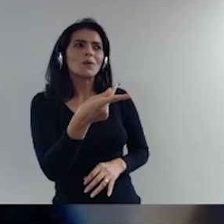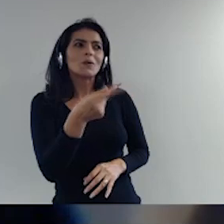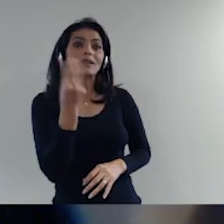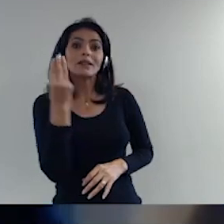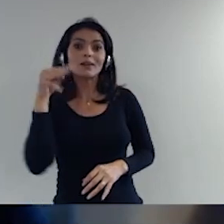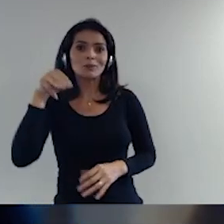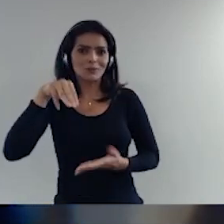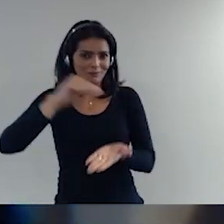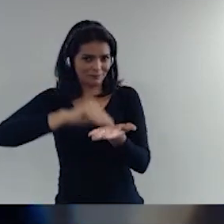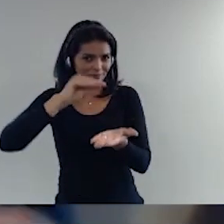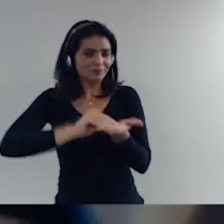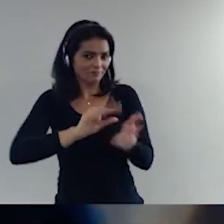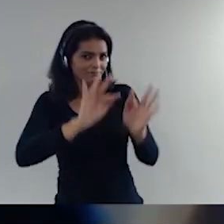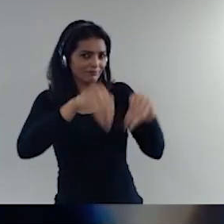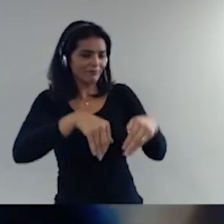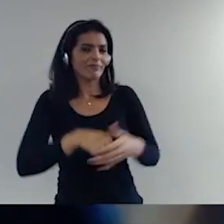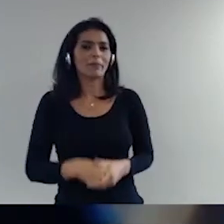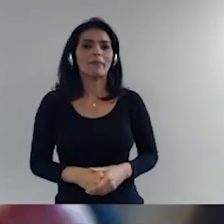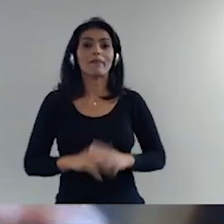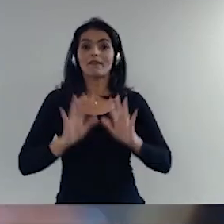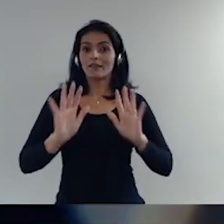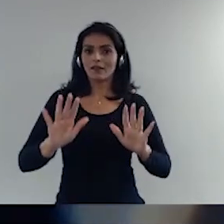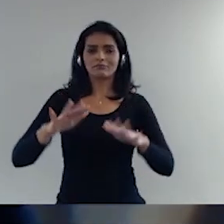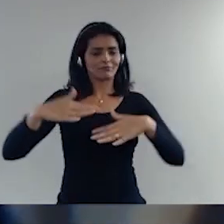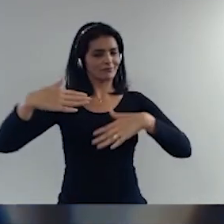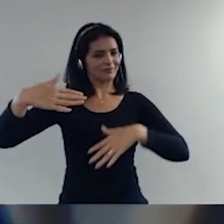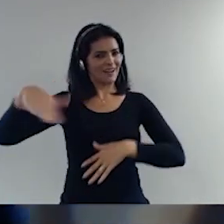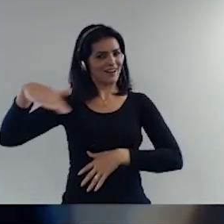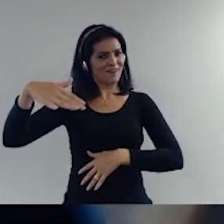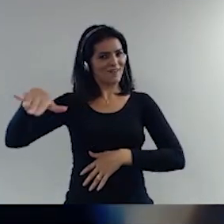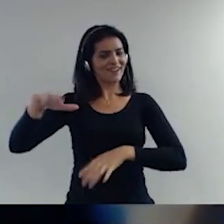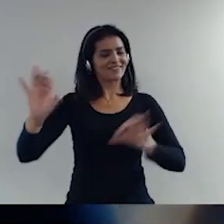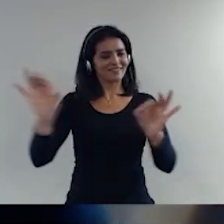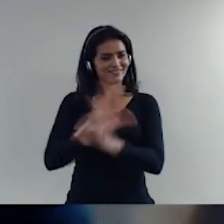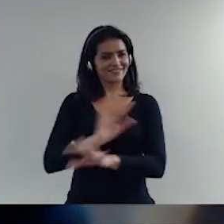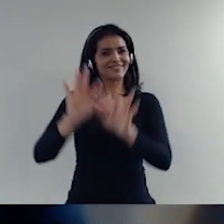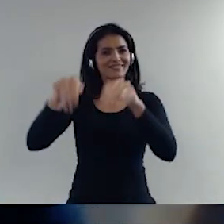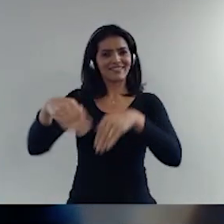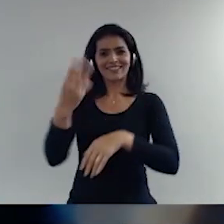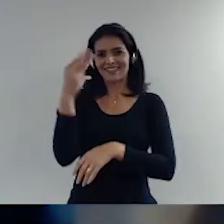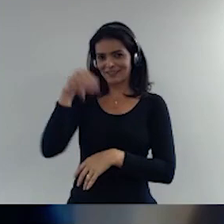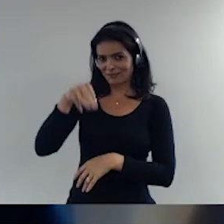3 minutos, tá? Como diz o SCAF, tranquilo, vou concluir nesses 3 minutos com